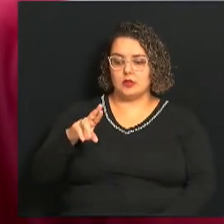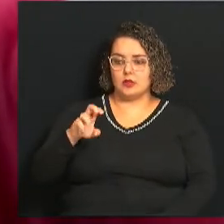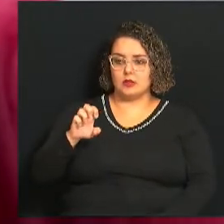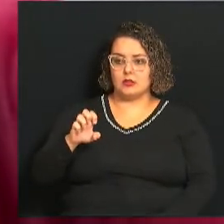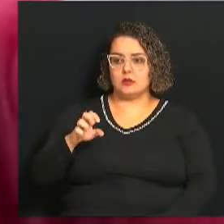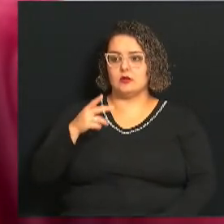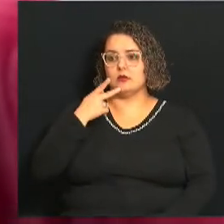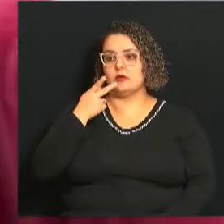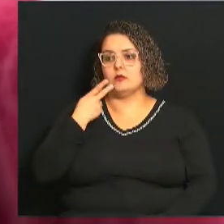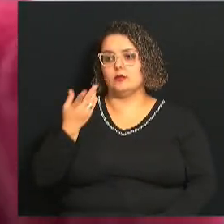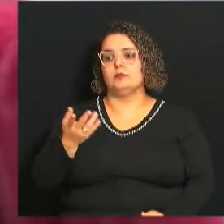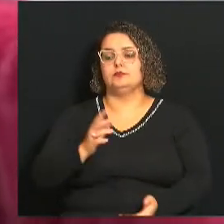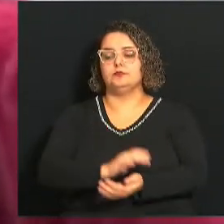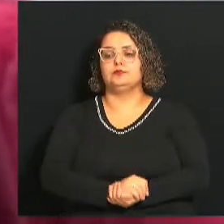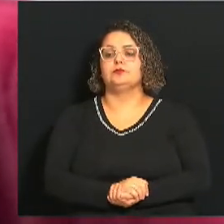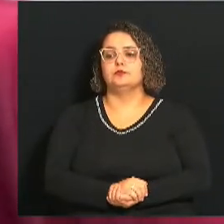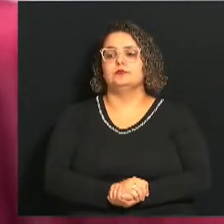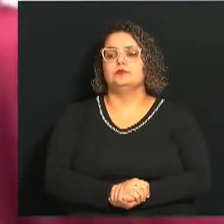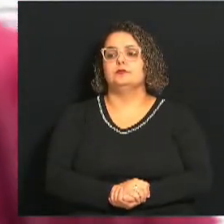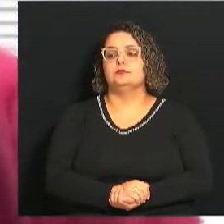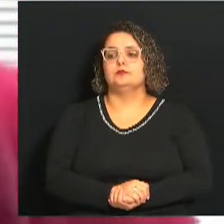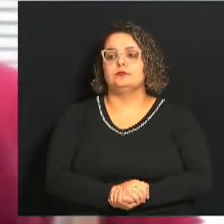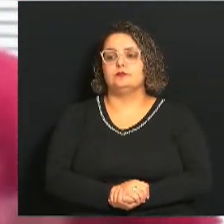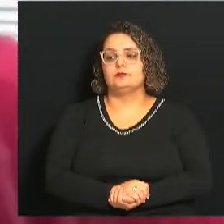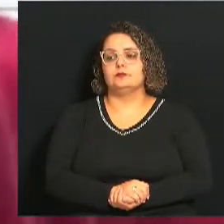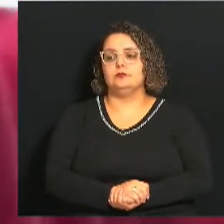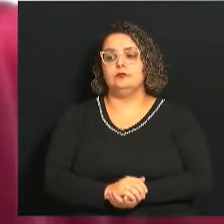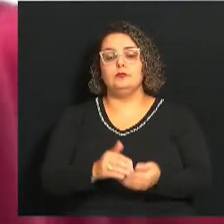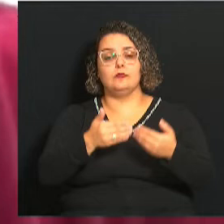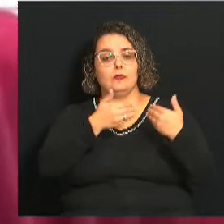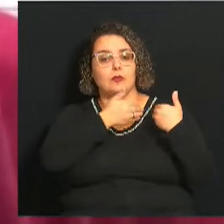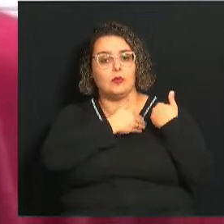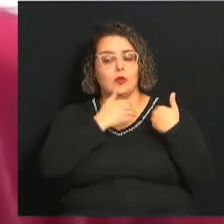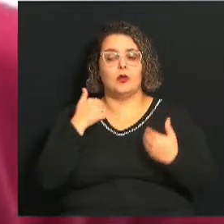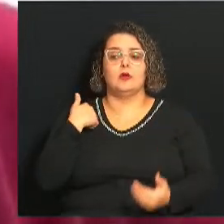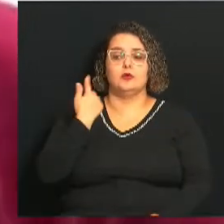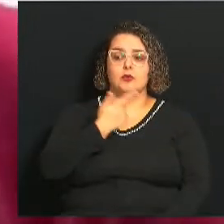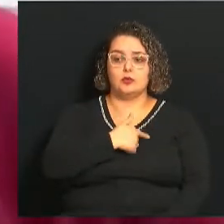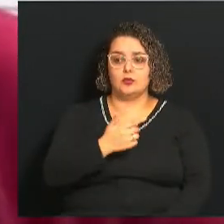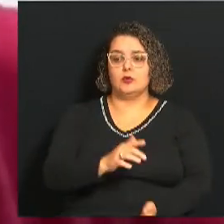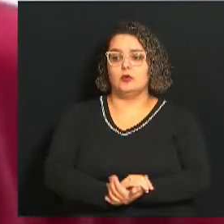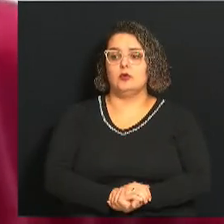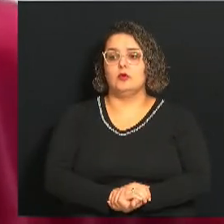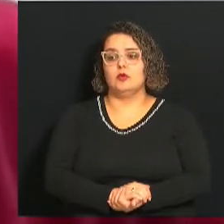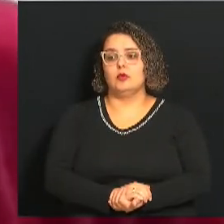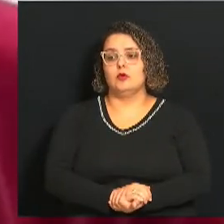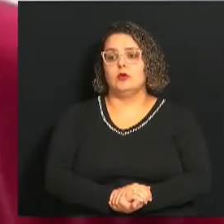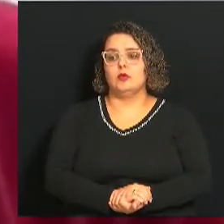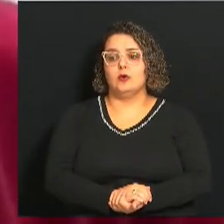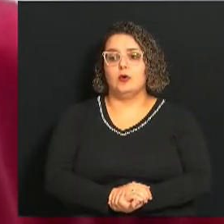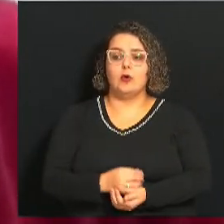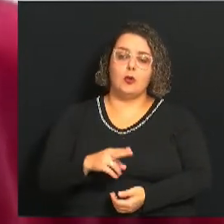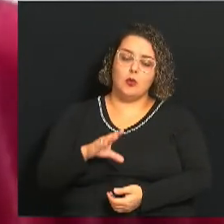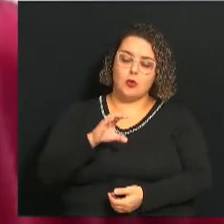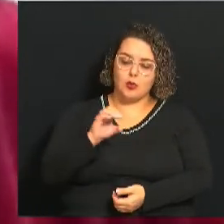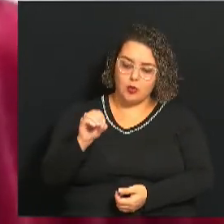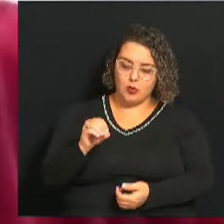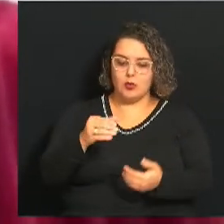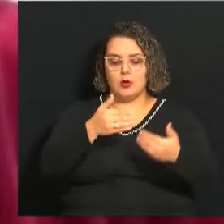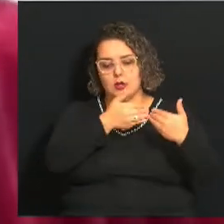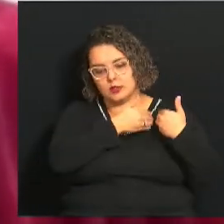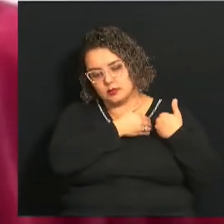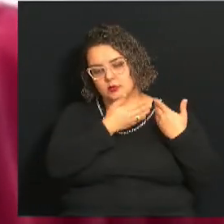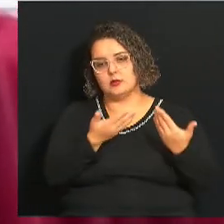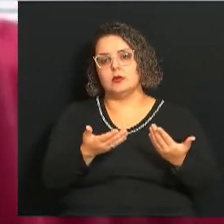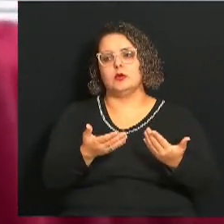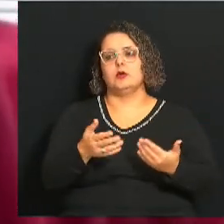Com relação à questão da nossa responsabilidade, ou corresponsabilidade aí com os ocupantes que também